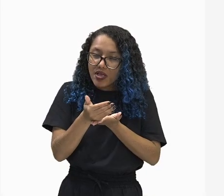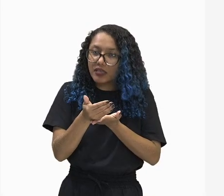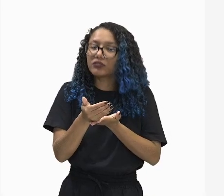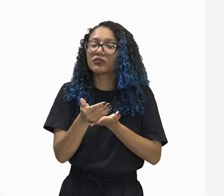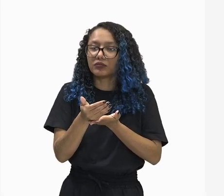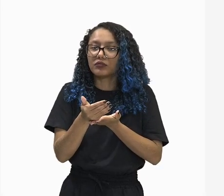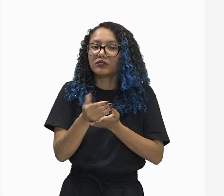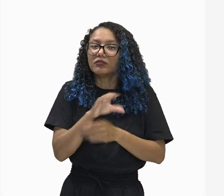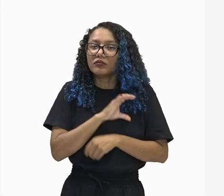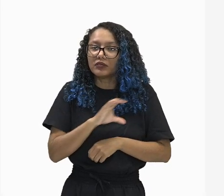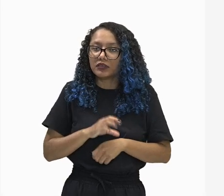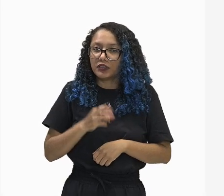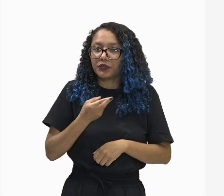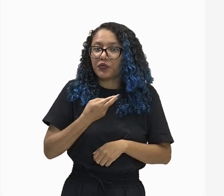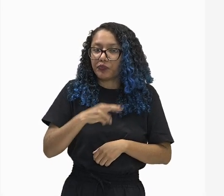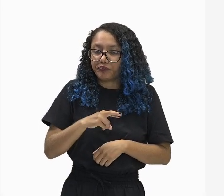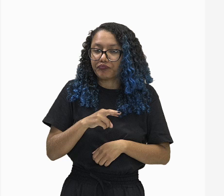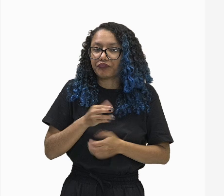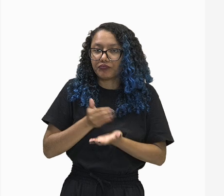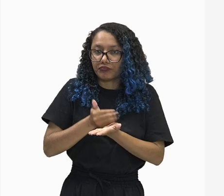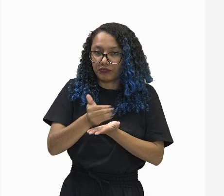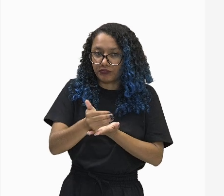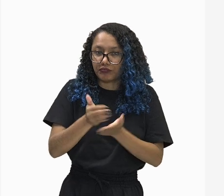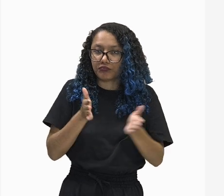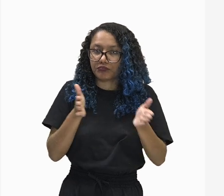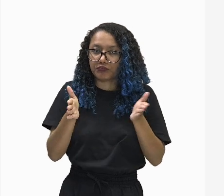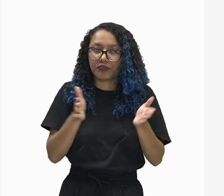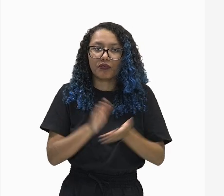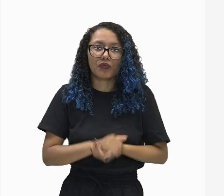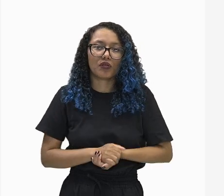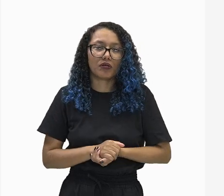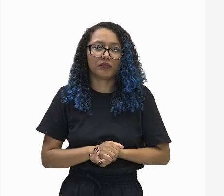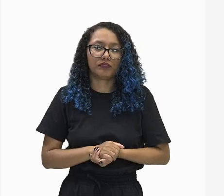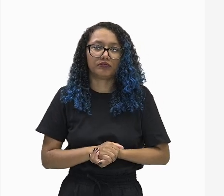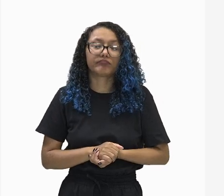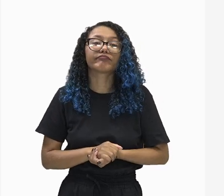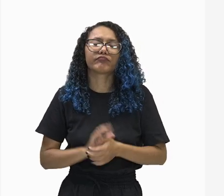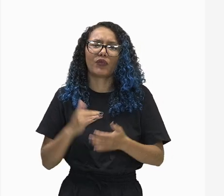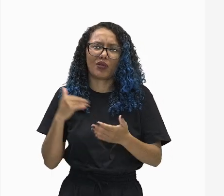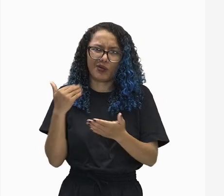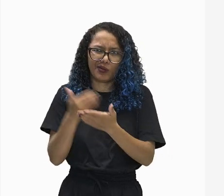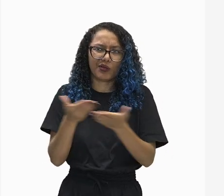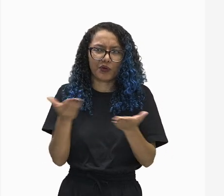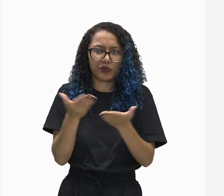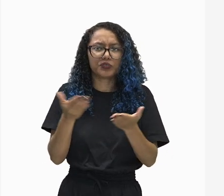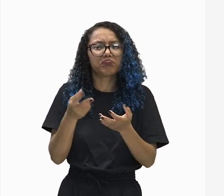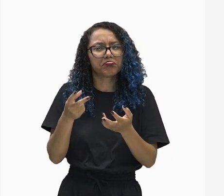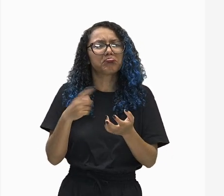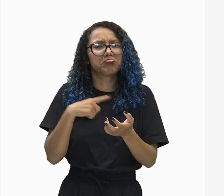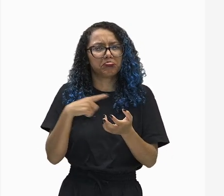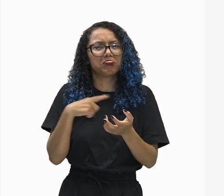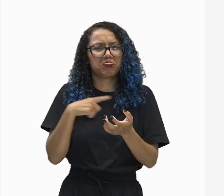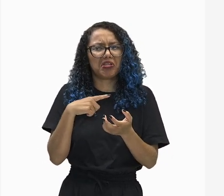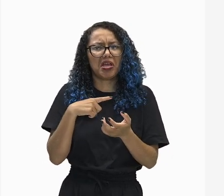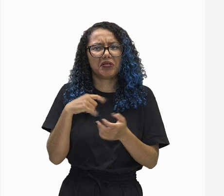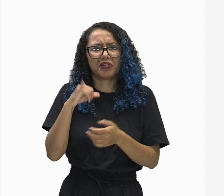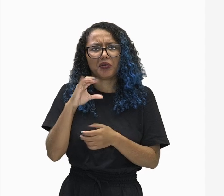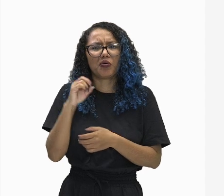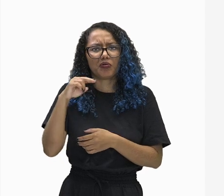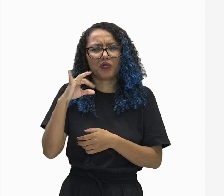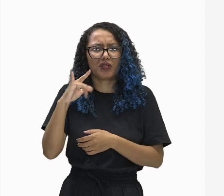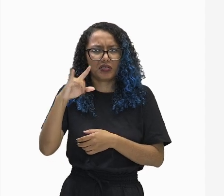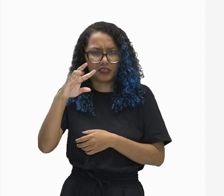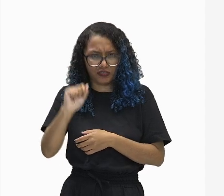lá. Até os dias atuais é possível encontrar iconoclastia em religiões como o cristianismo,